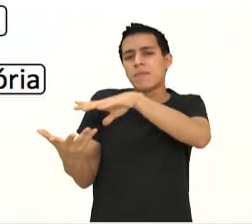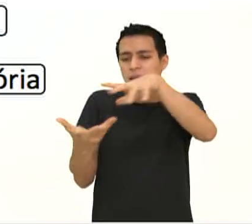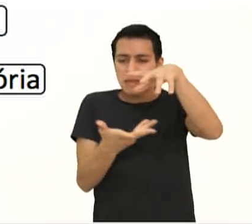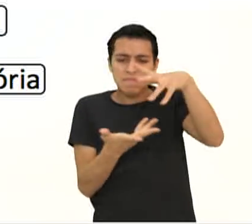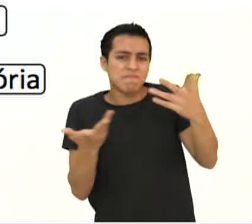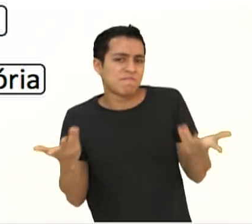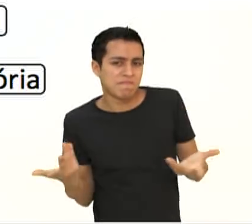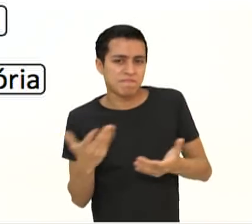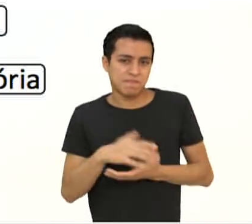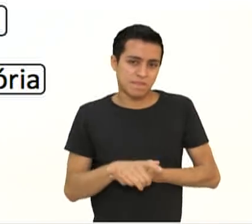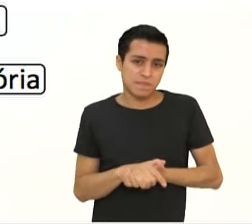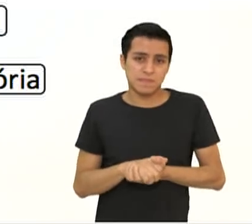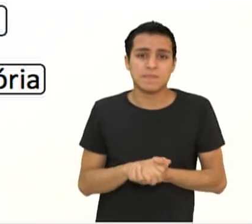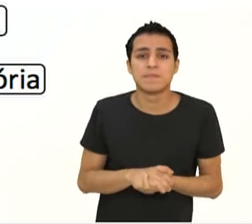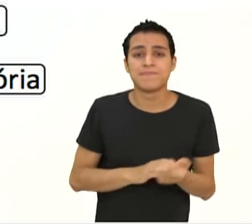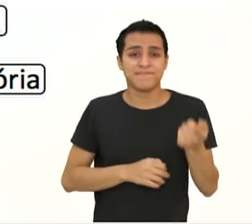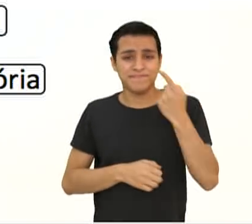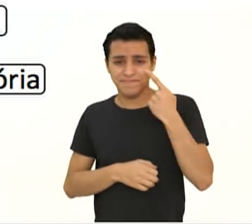nós temos lá